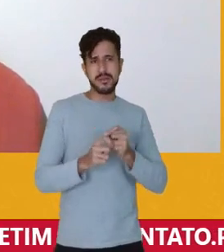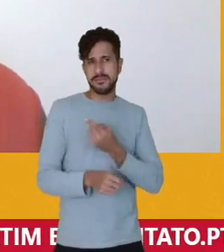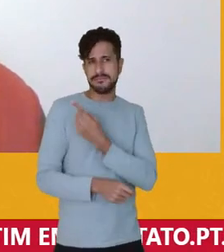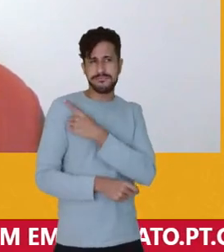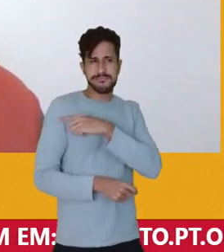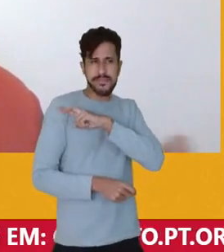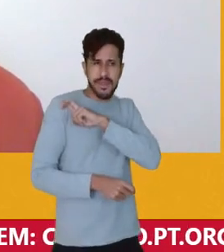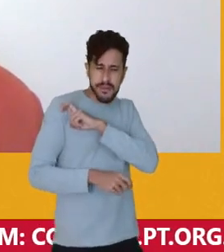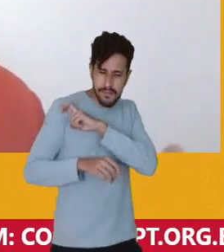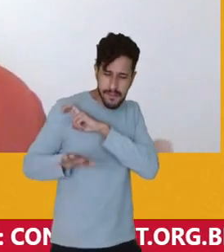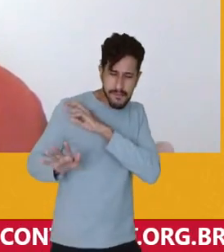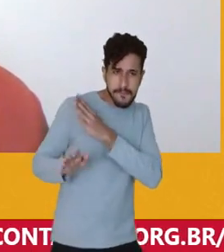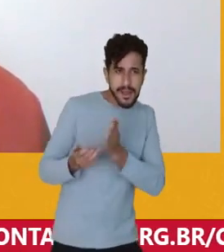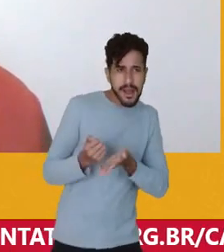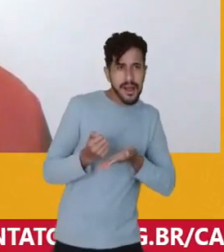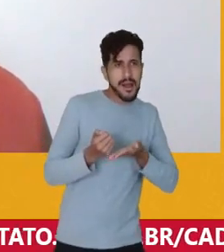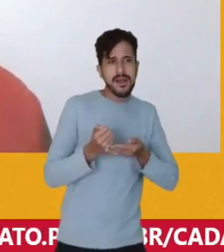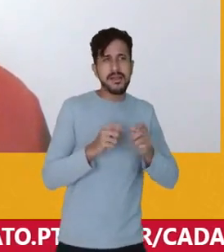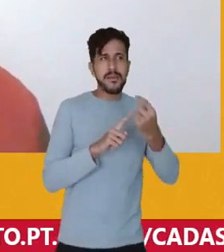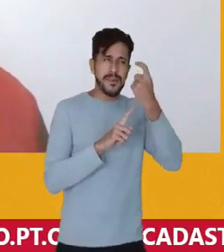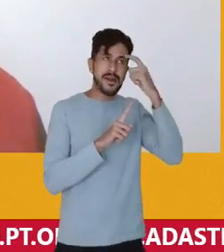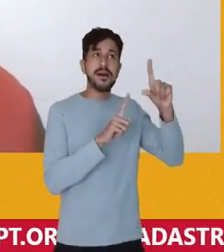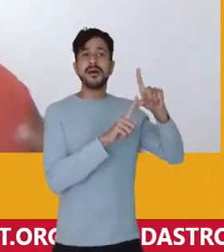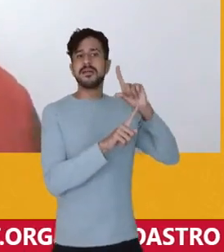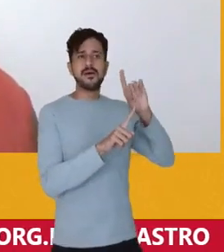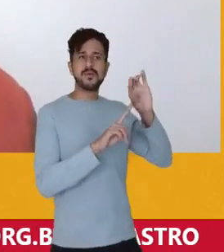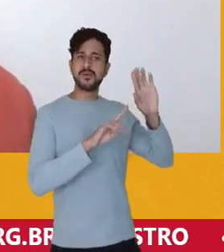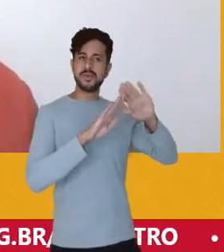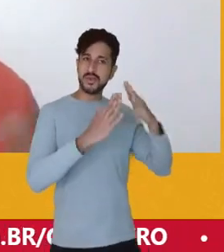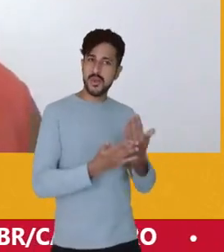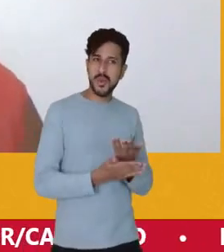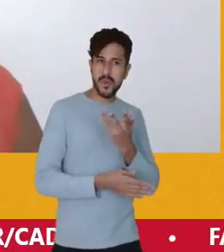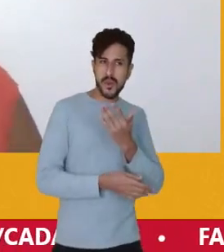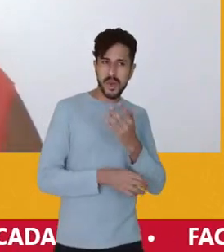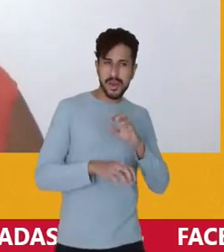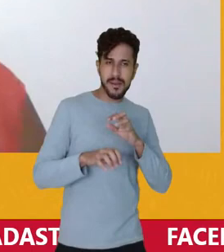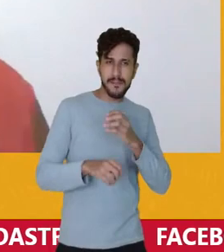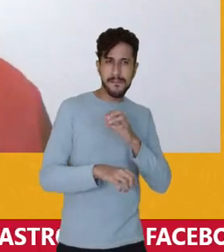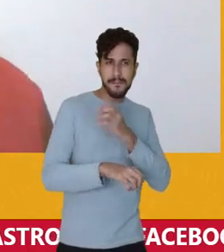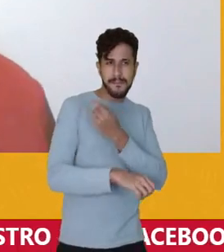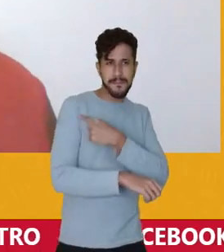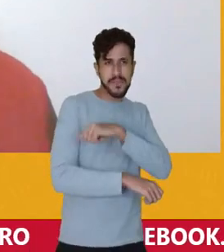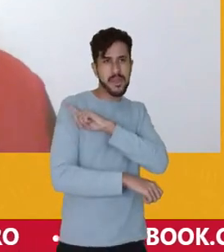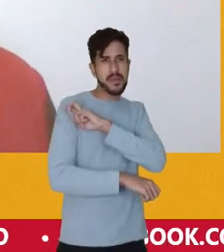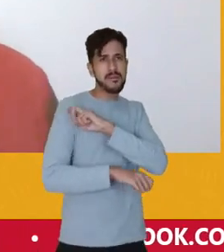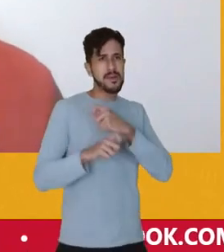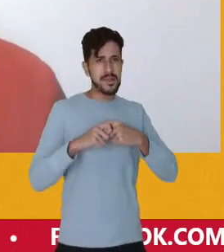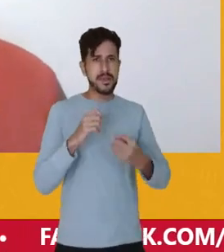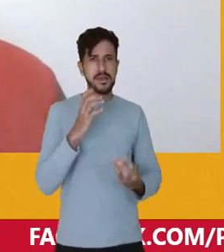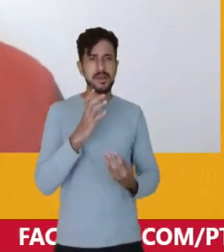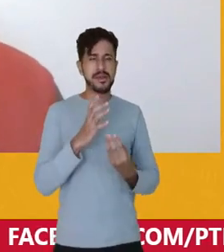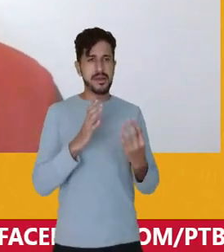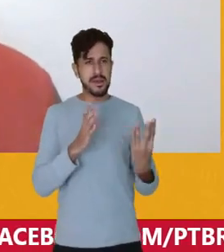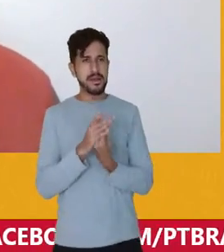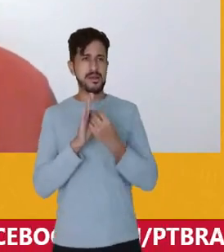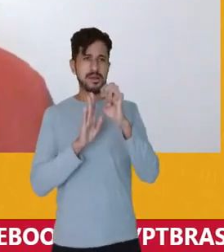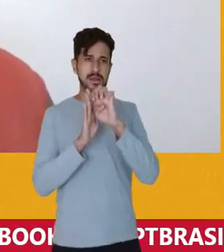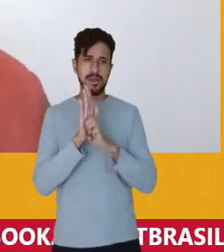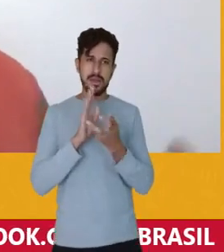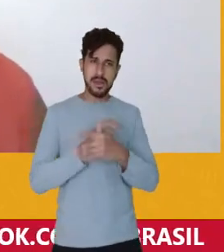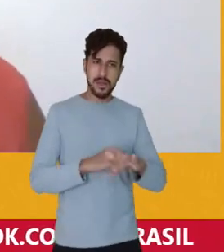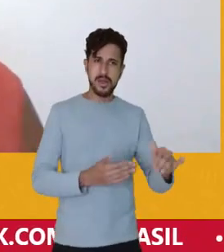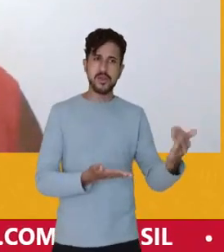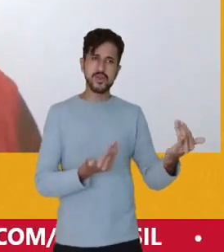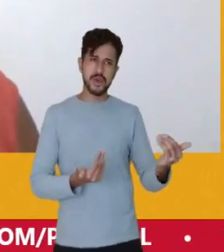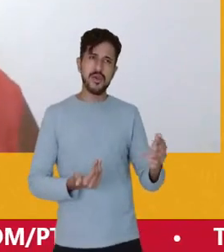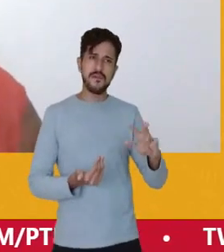infantil, né? Não pensar o anterior a isso. A escola de educação infantil também precisa implementar o Estatuto da Criança e do Adolescente,